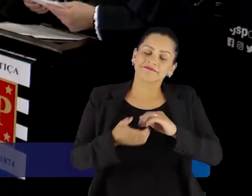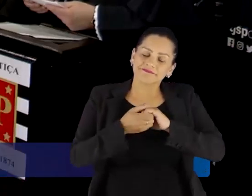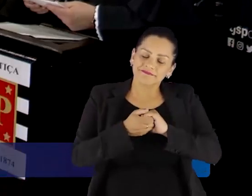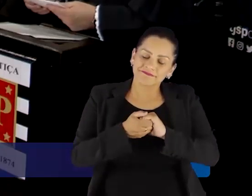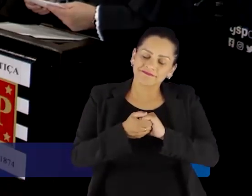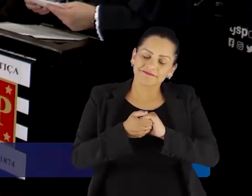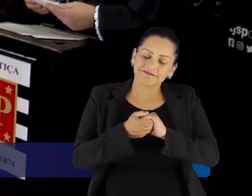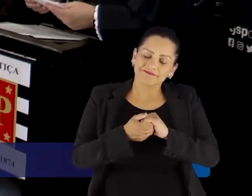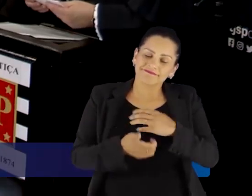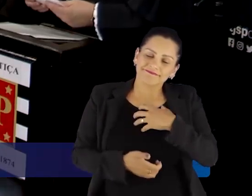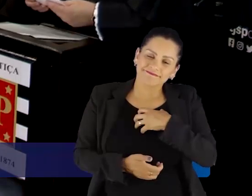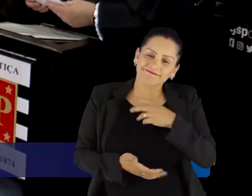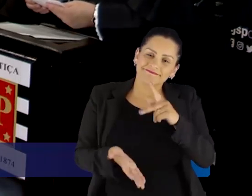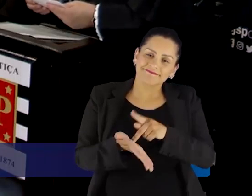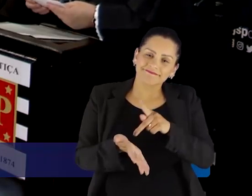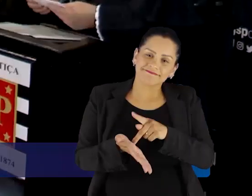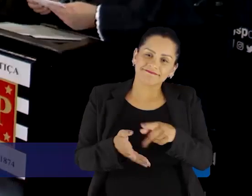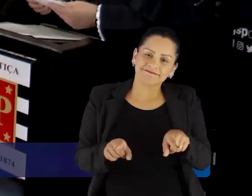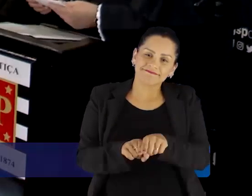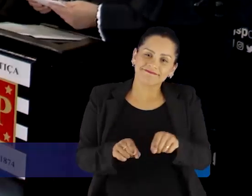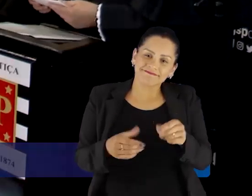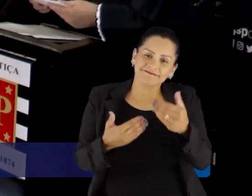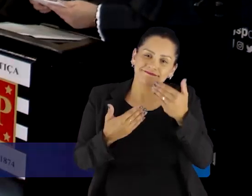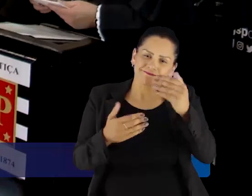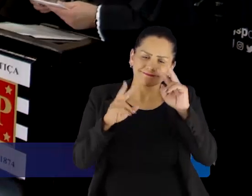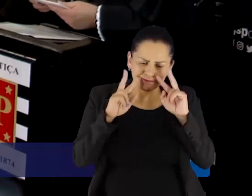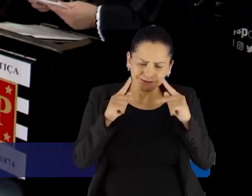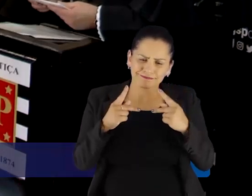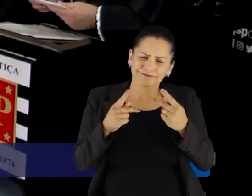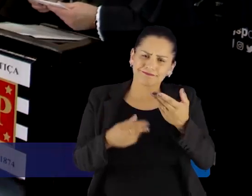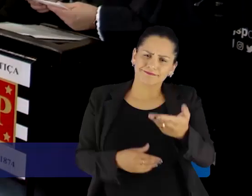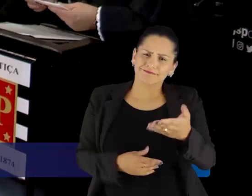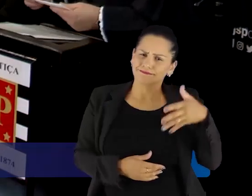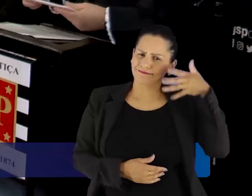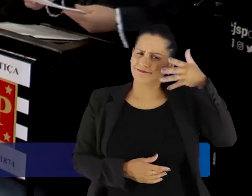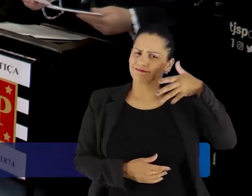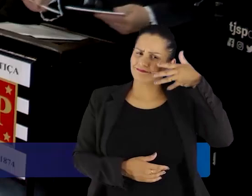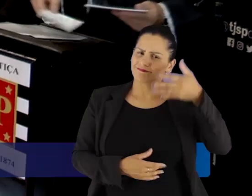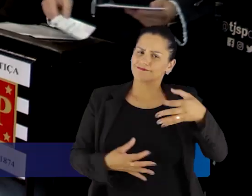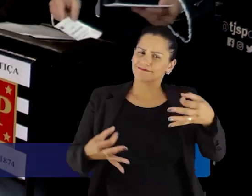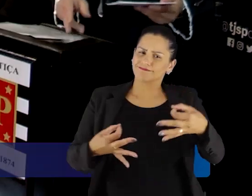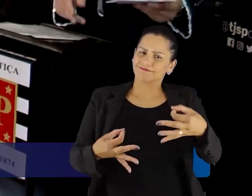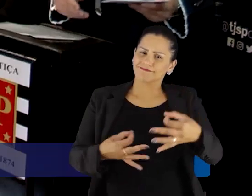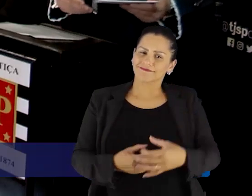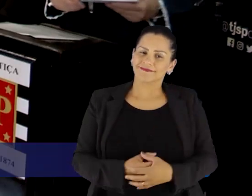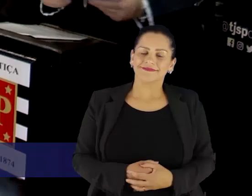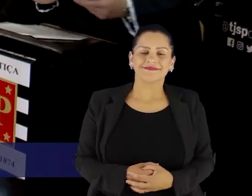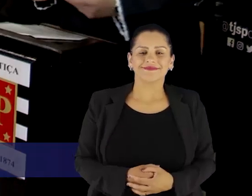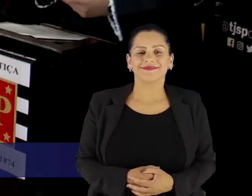meus sinceros cumprimentos e as minhas palavras de reconhecimento por vossa oração